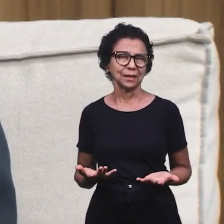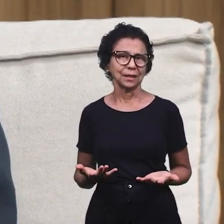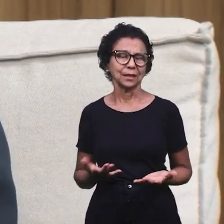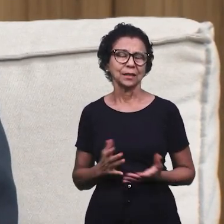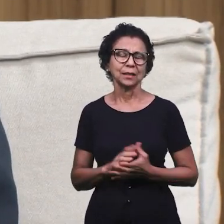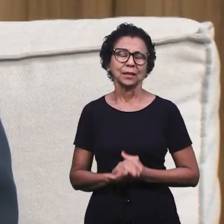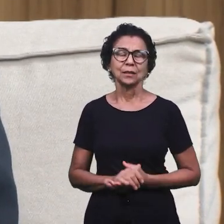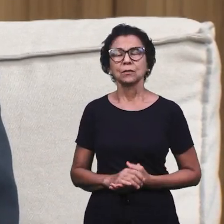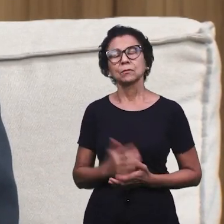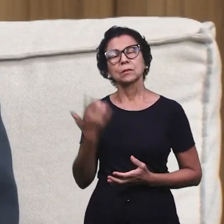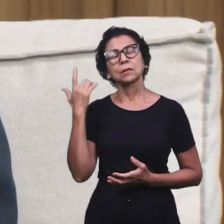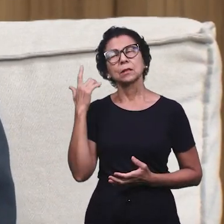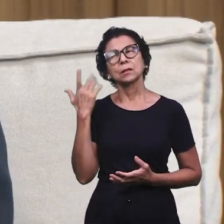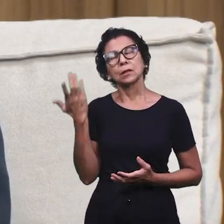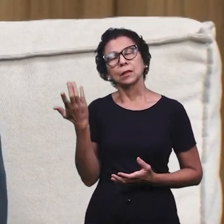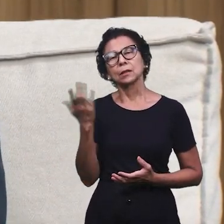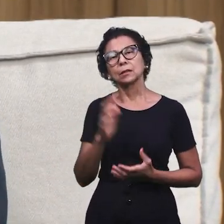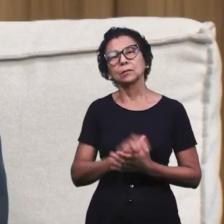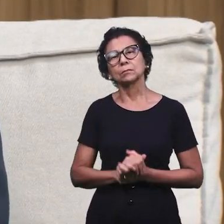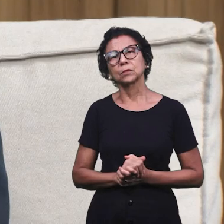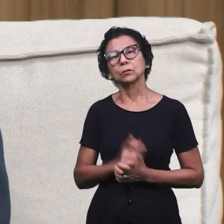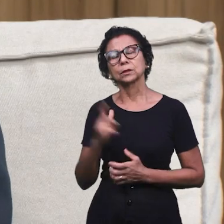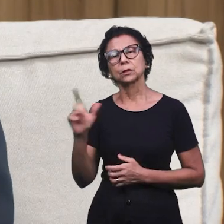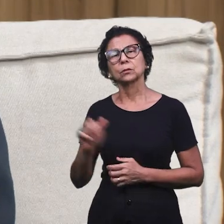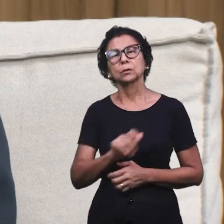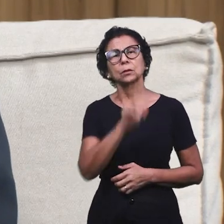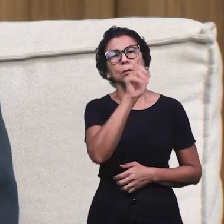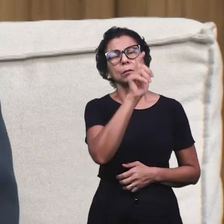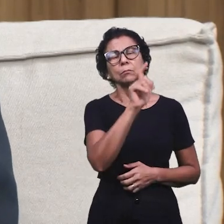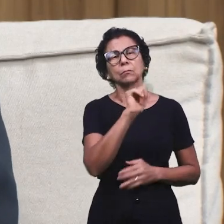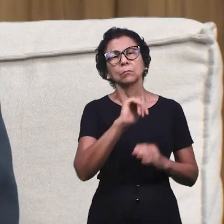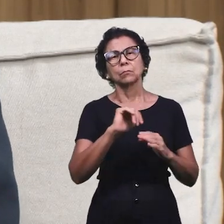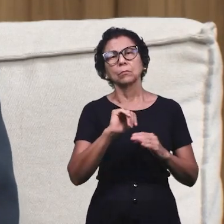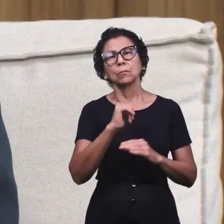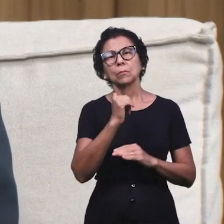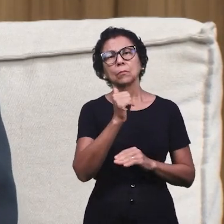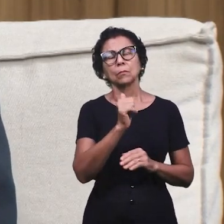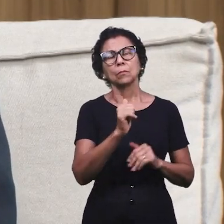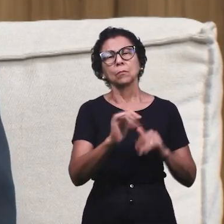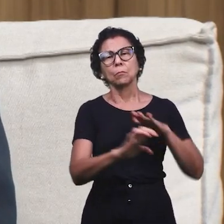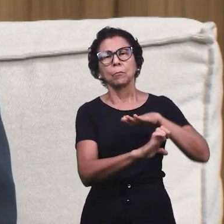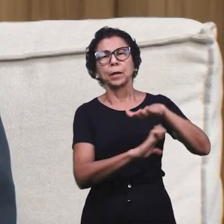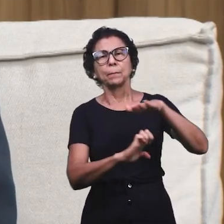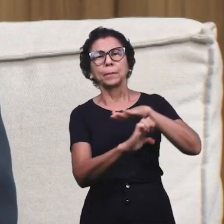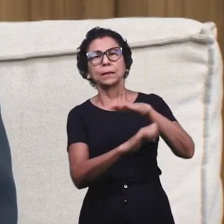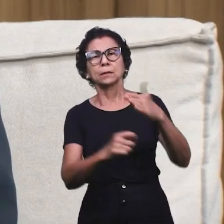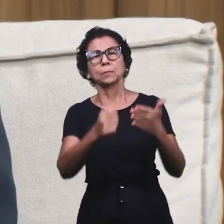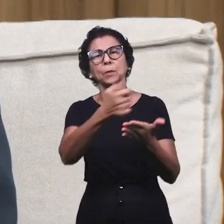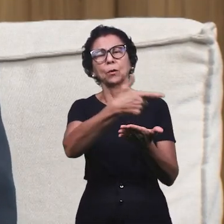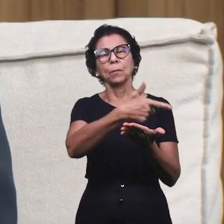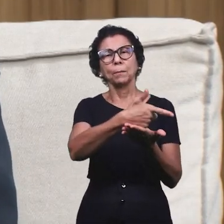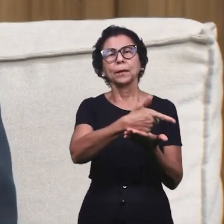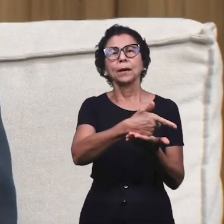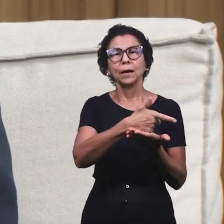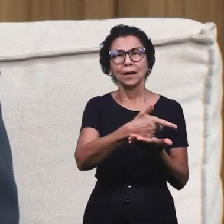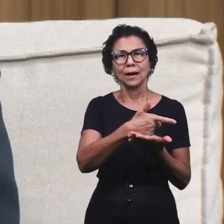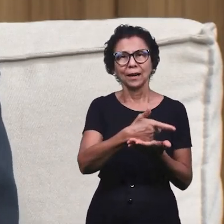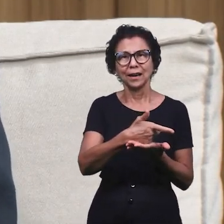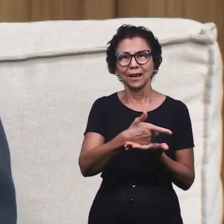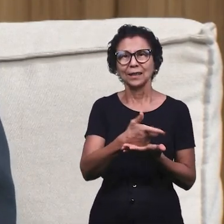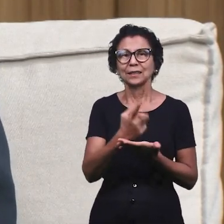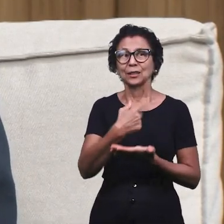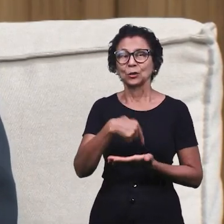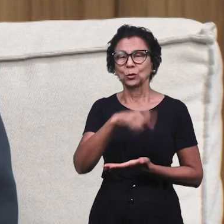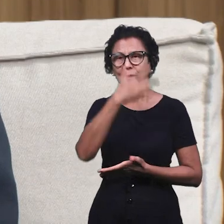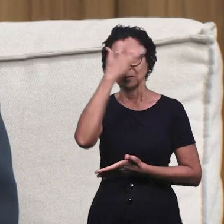você conseguir o fornecedor do seu fornecedor é a principal menina dos olhos de